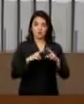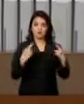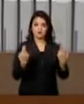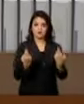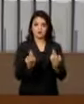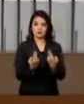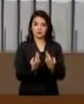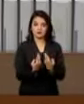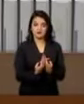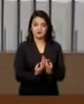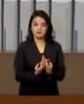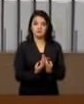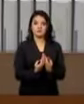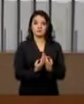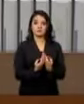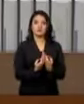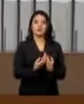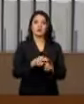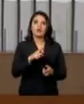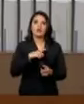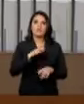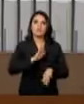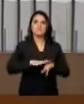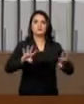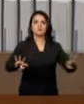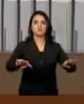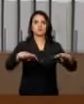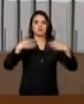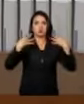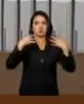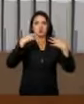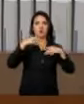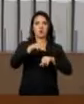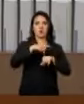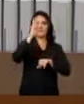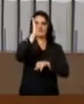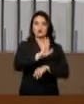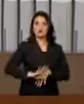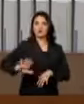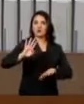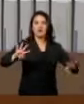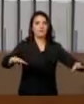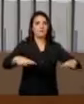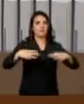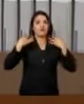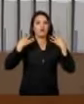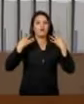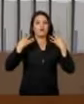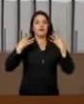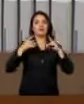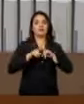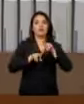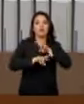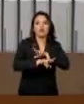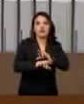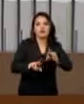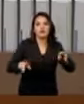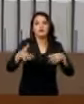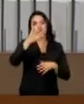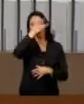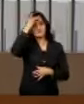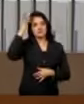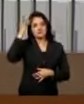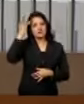há, sem dúvida nenhuma, um olhar de toda a nação e olhares dos mais diversos, penso